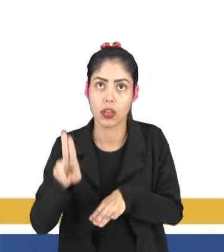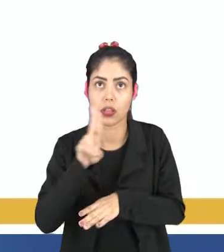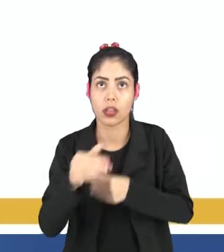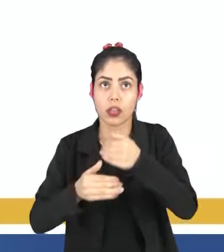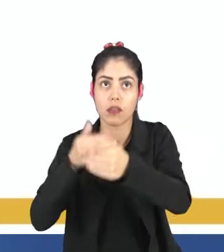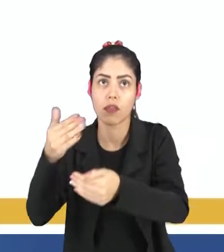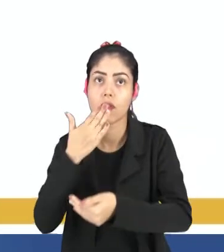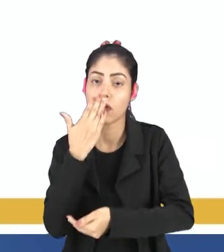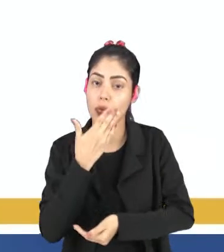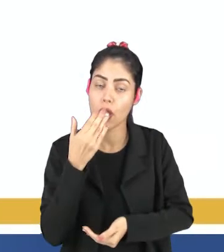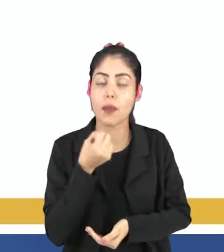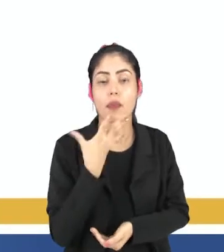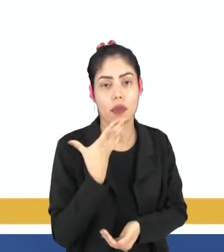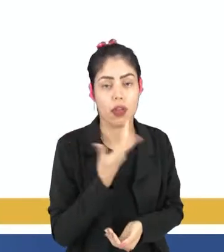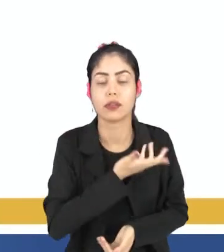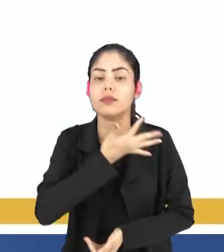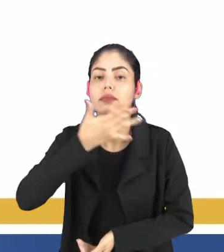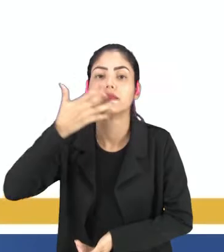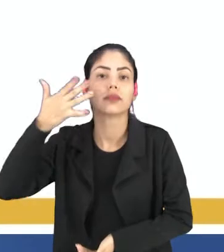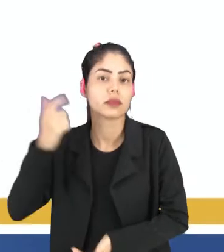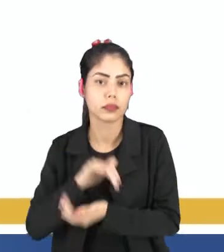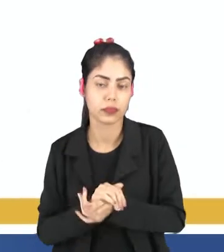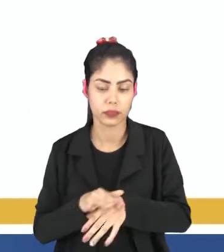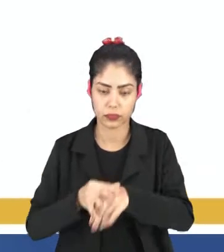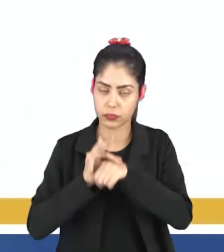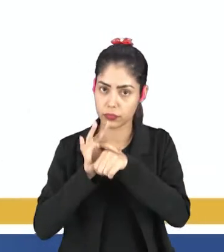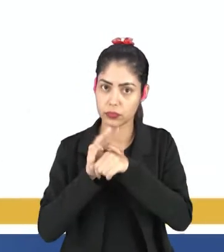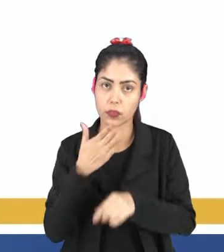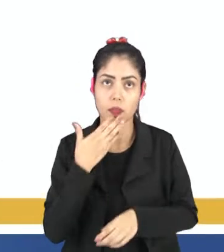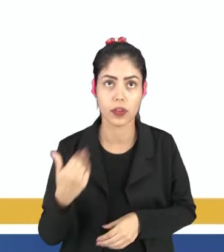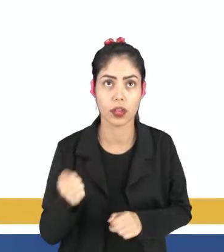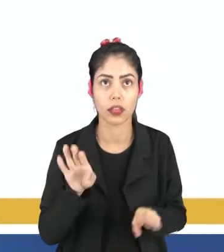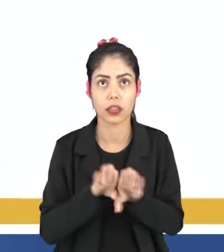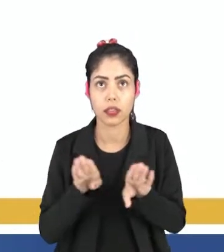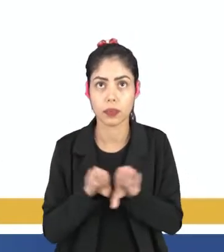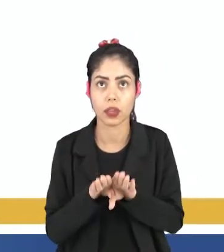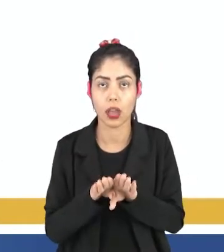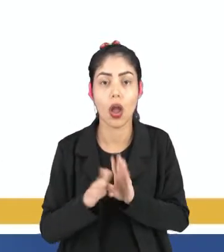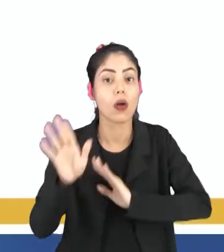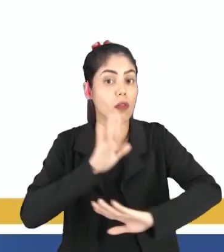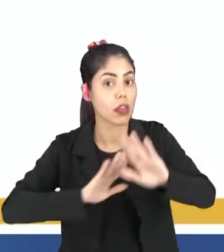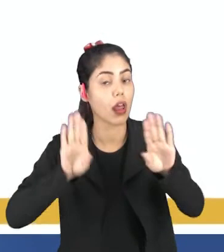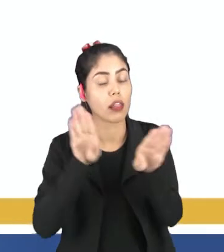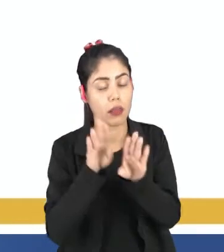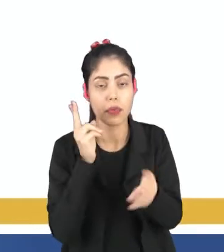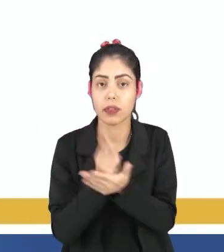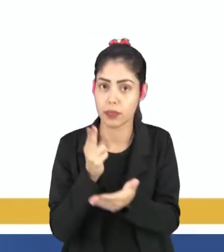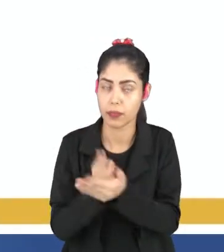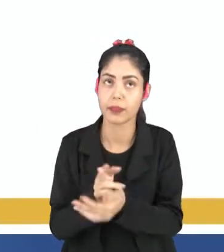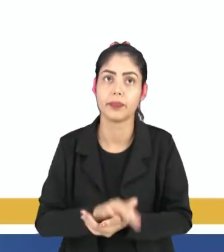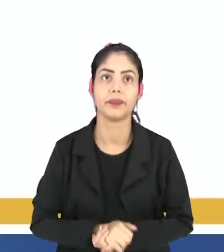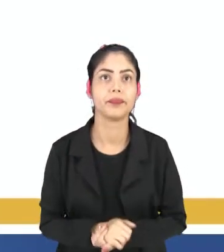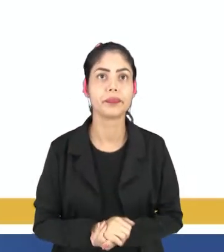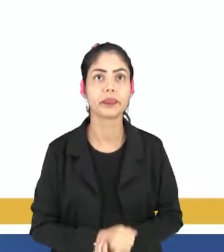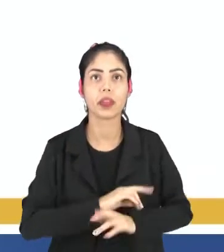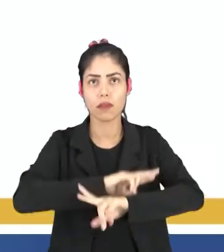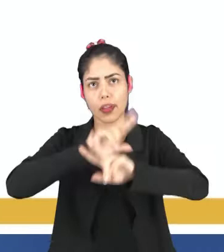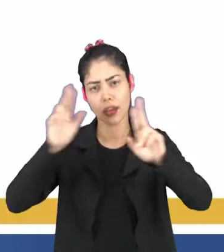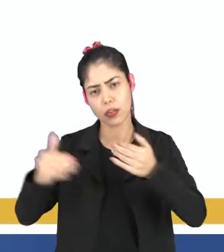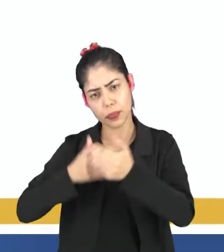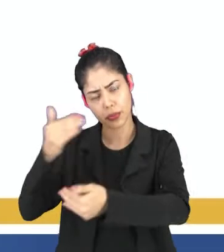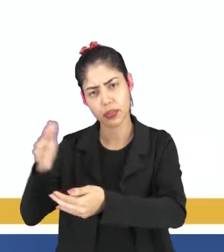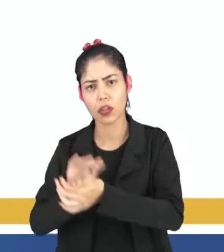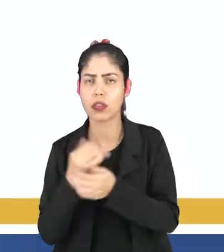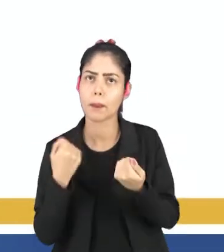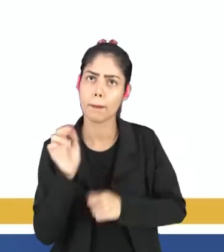desenvolver sabor e aromas específicos às carnes, além de melhorar o efeito conservante das mesmas. Vários são os processos de